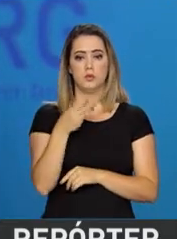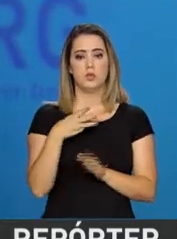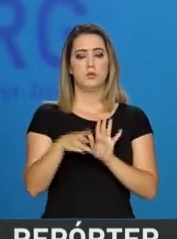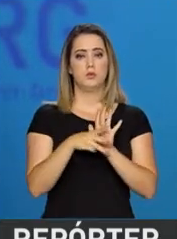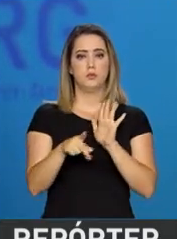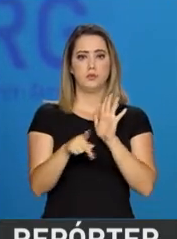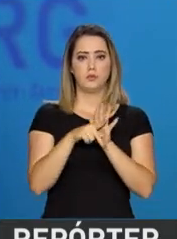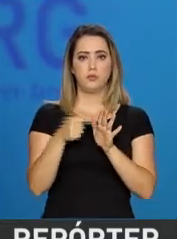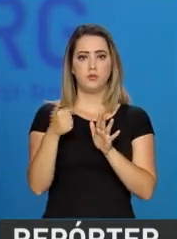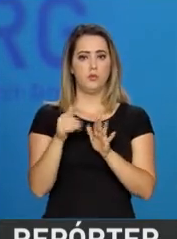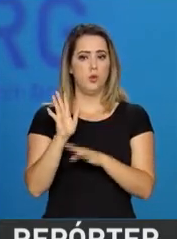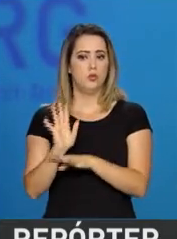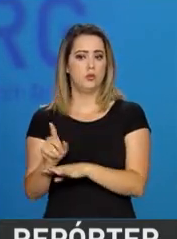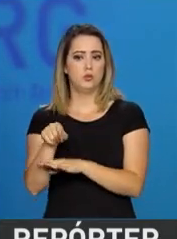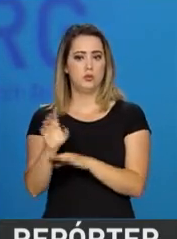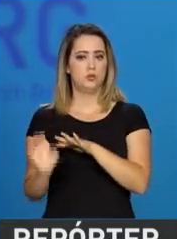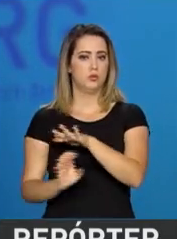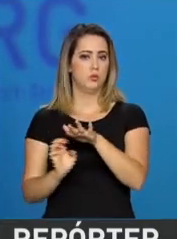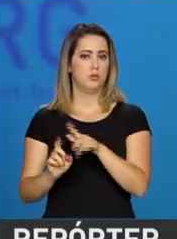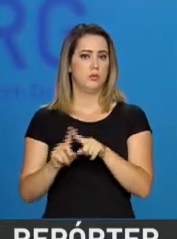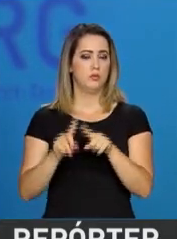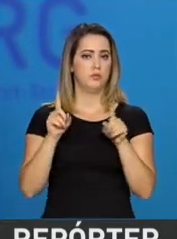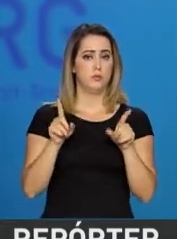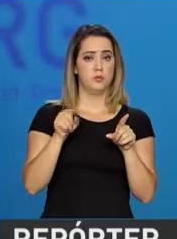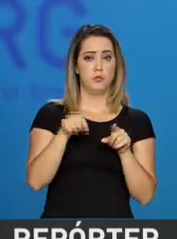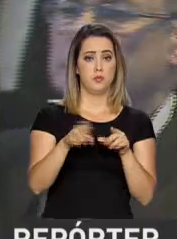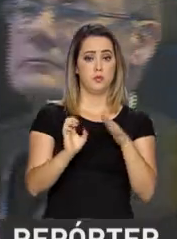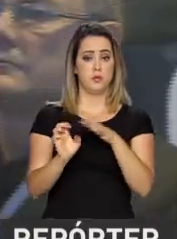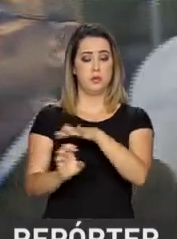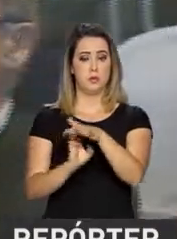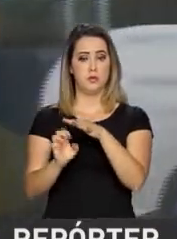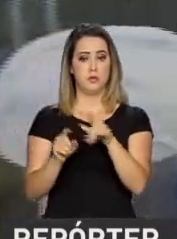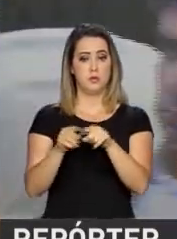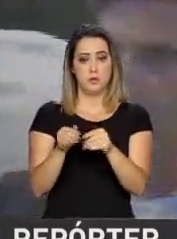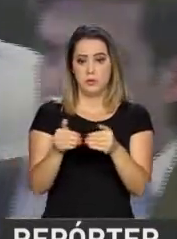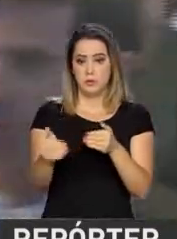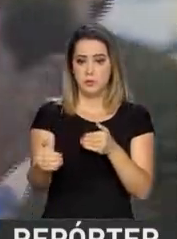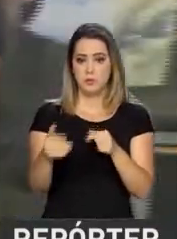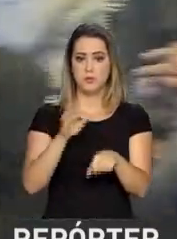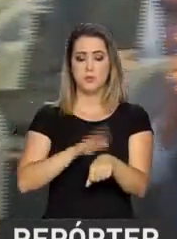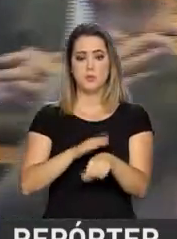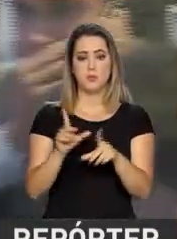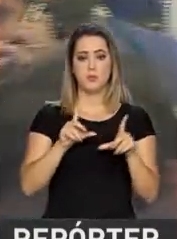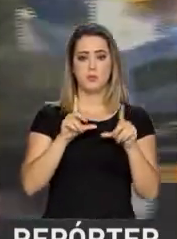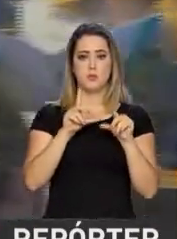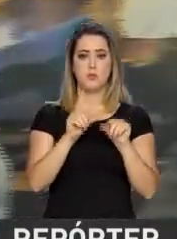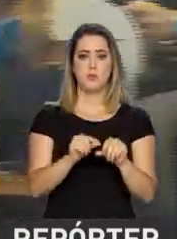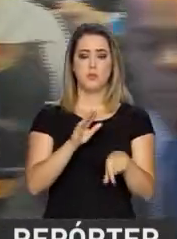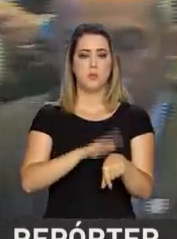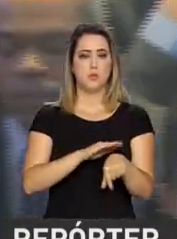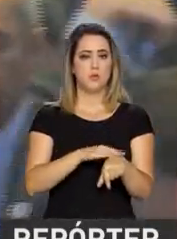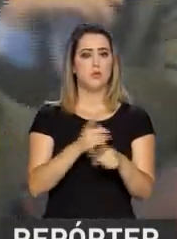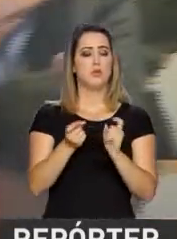medida provisória não é benevolente com as concessionárias, já que a contrapartida da ampliação do prazo será a redução do tempo